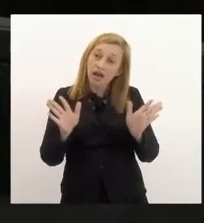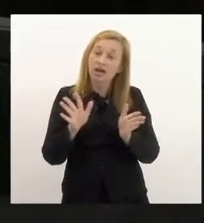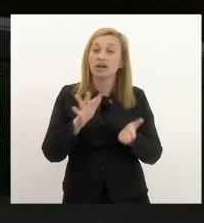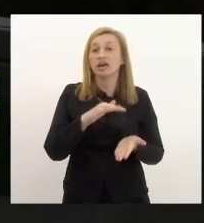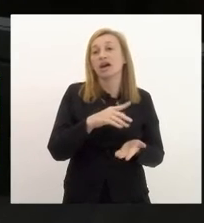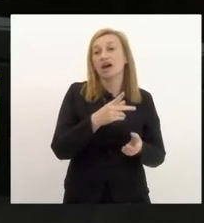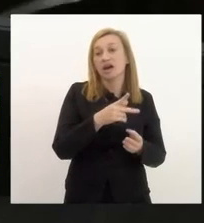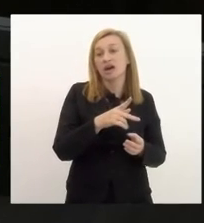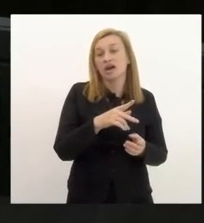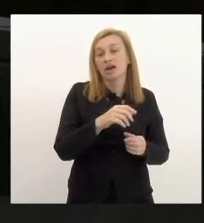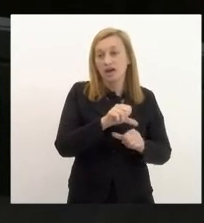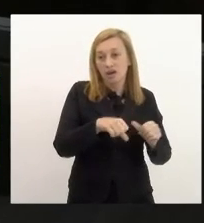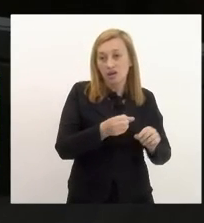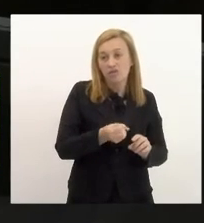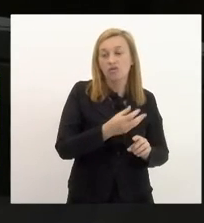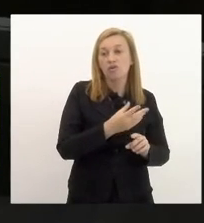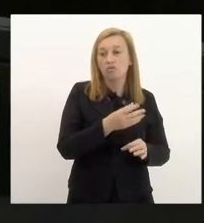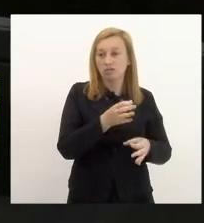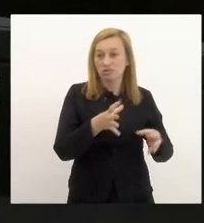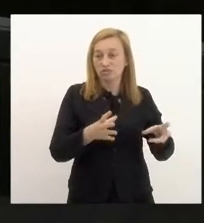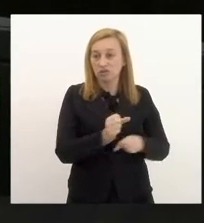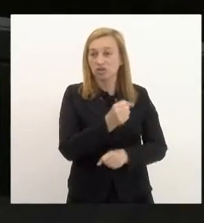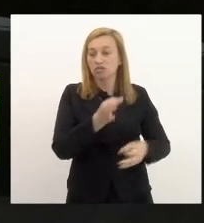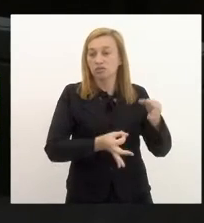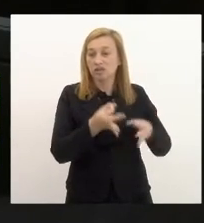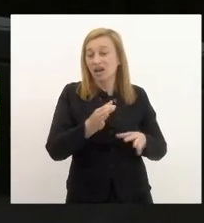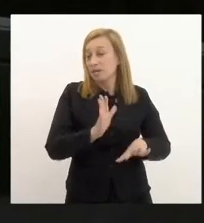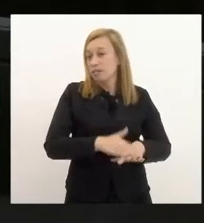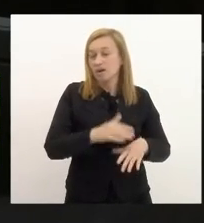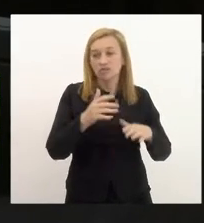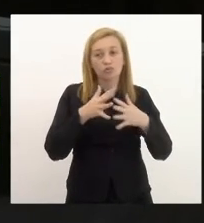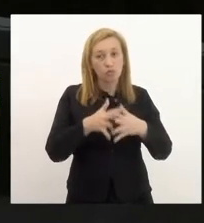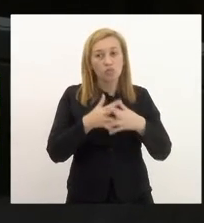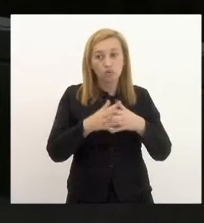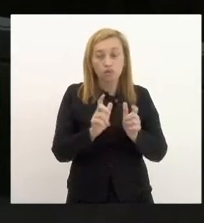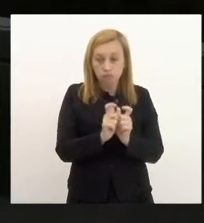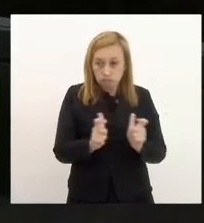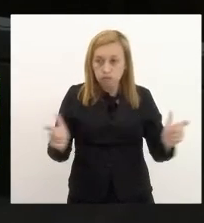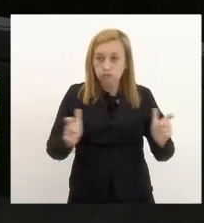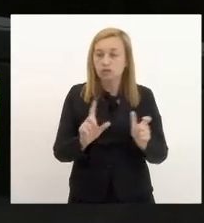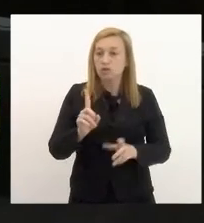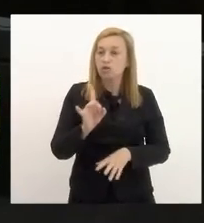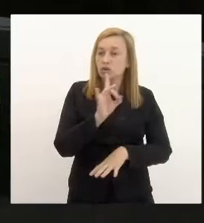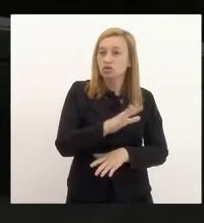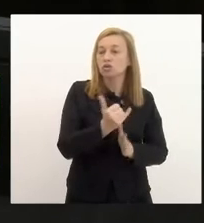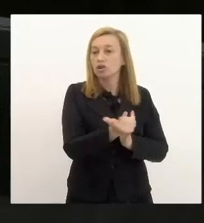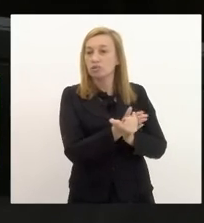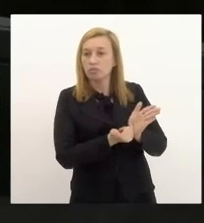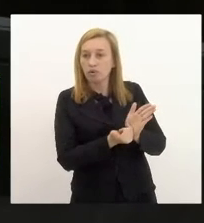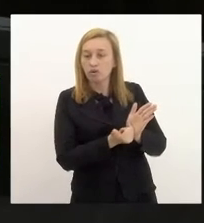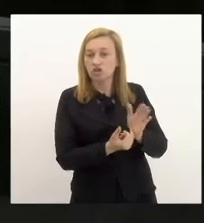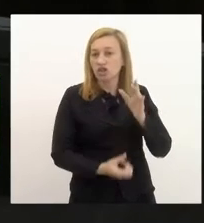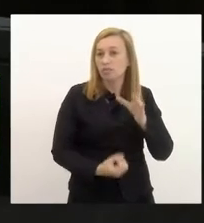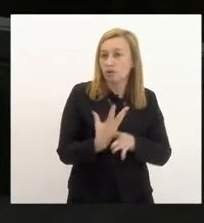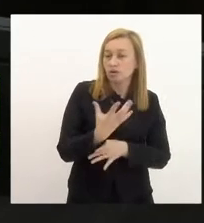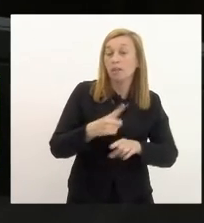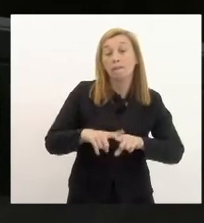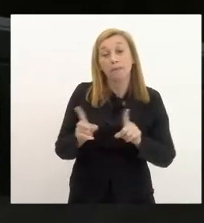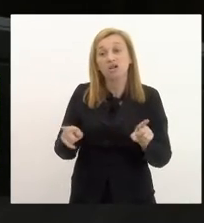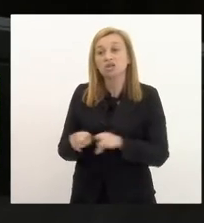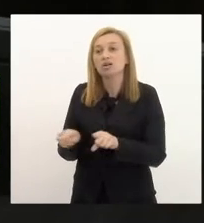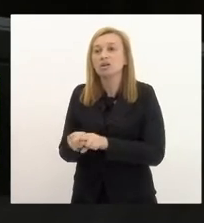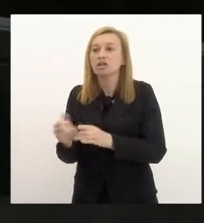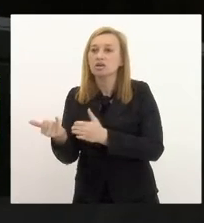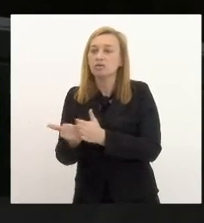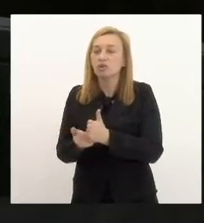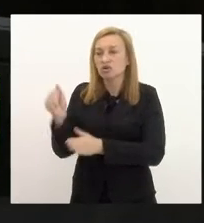reforma tributária é muito mais complexa muito mais Ampla que não se restringe a questão dos Impostos sobre a produção mas